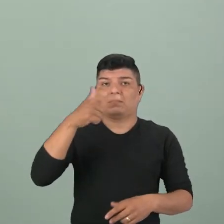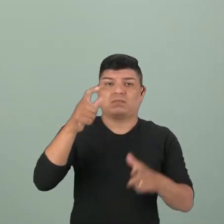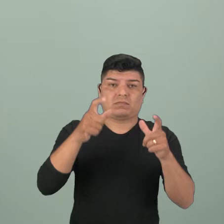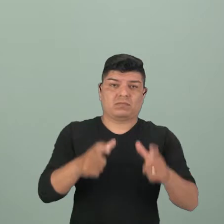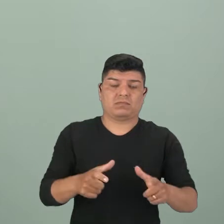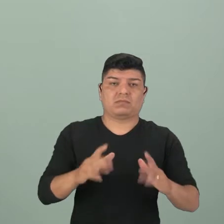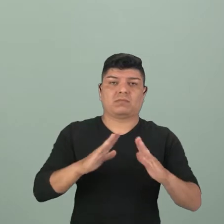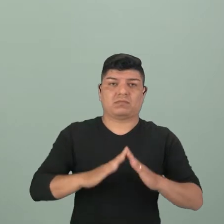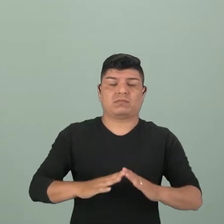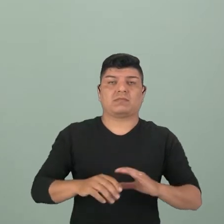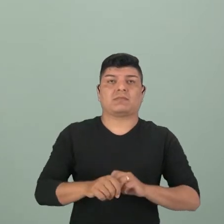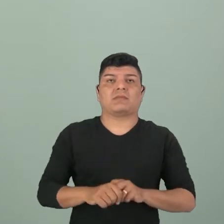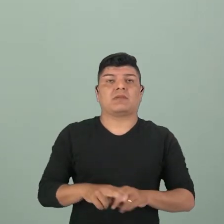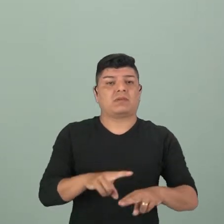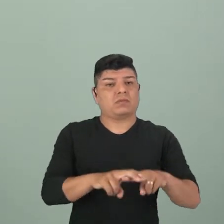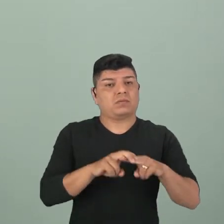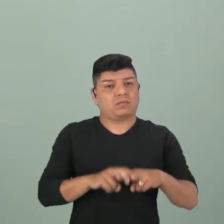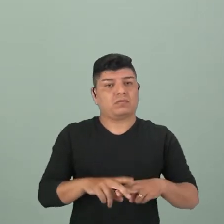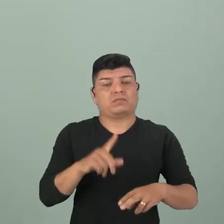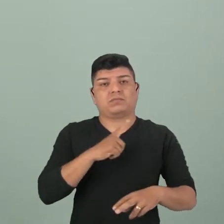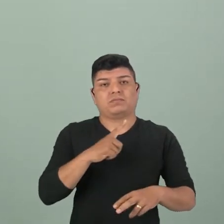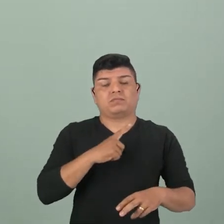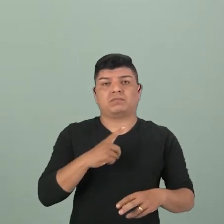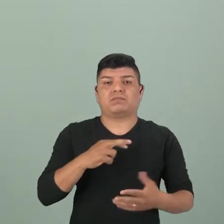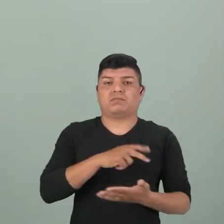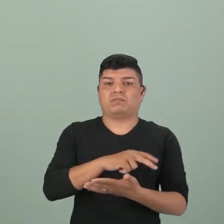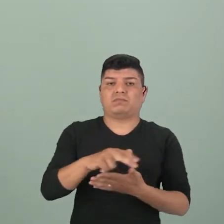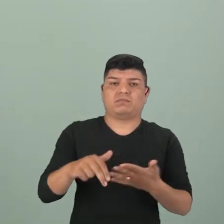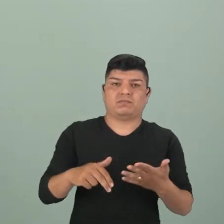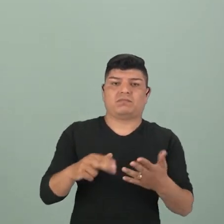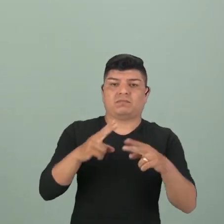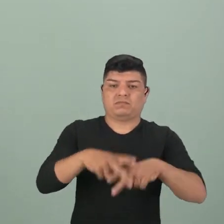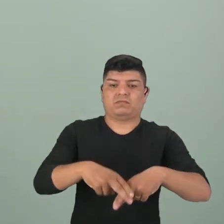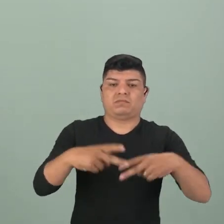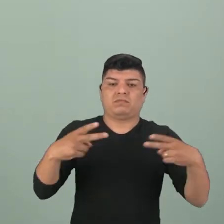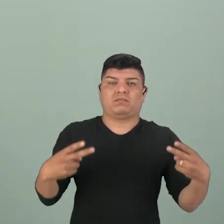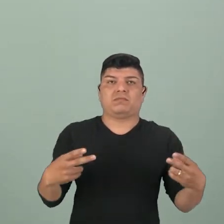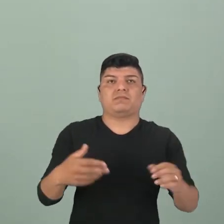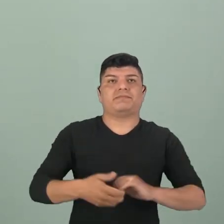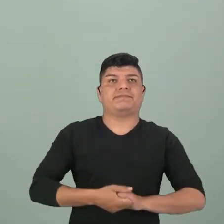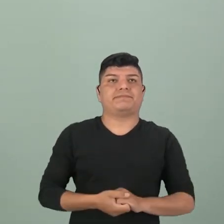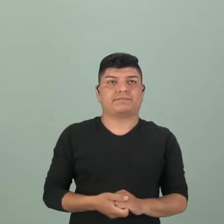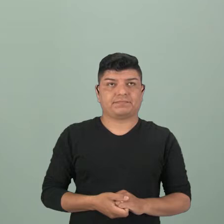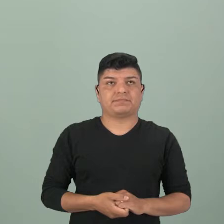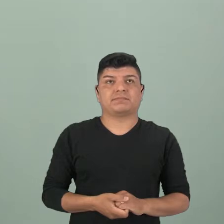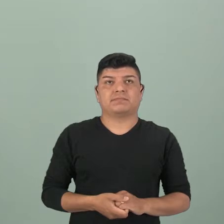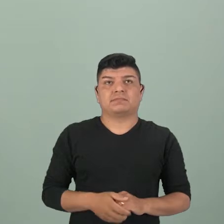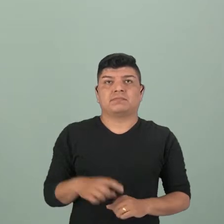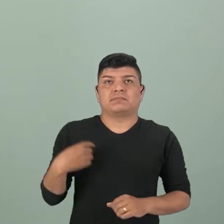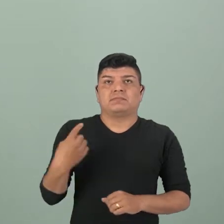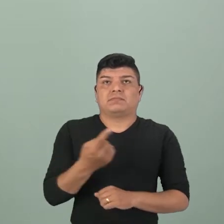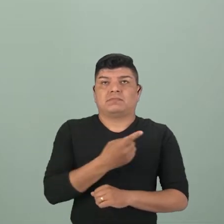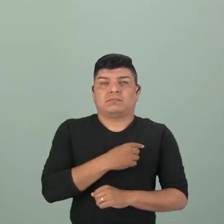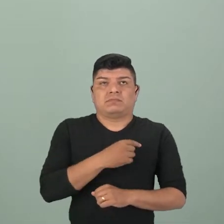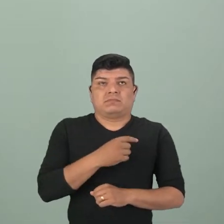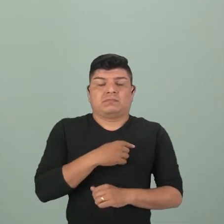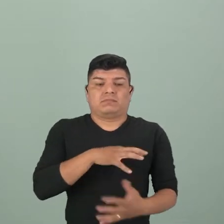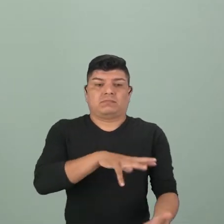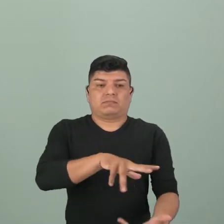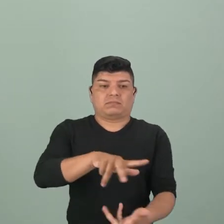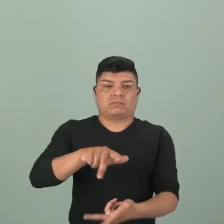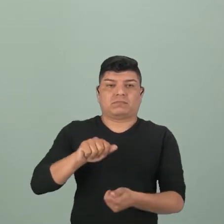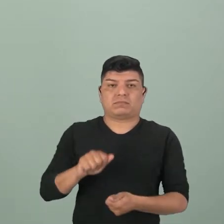outro país. Por isso que tem tanta diversidade étnica por aí. Aí nós nos tornamos o quê? Um